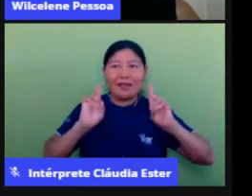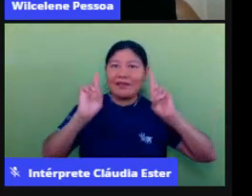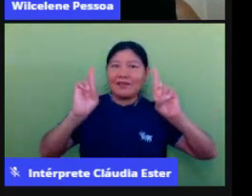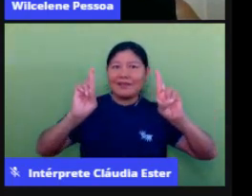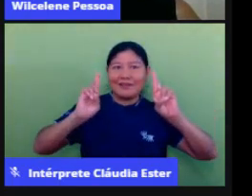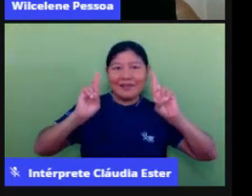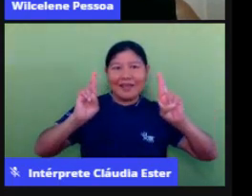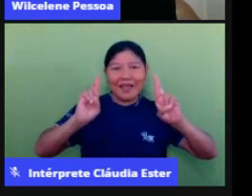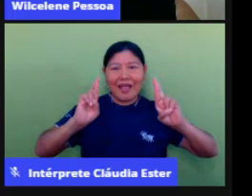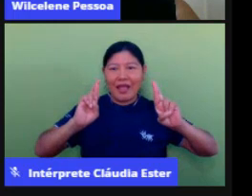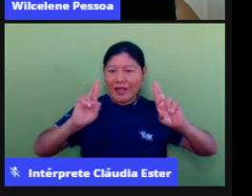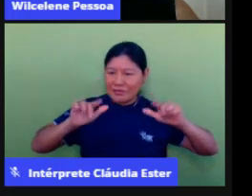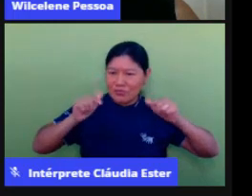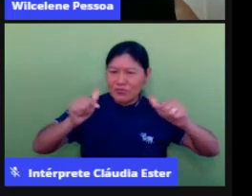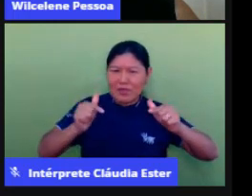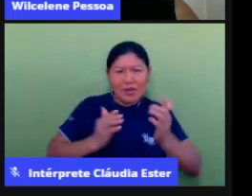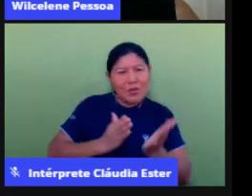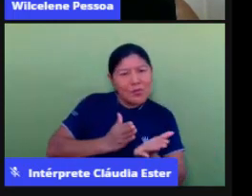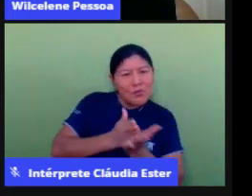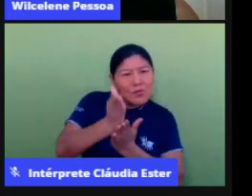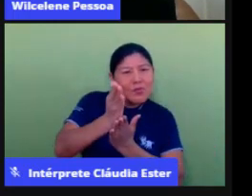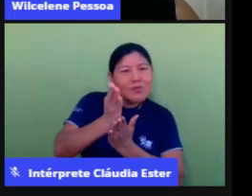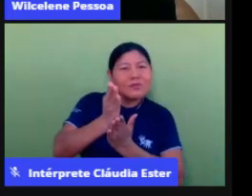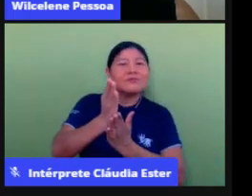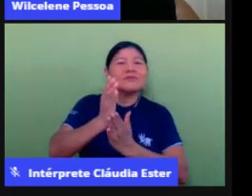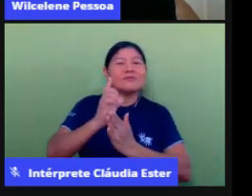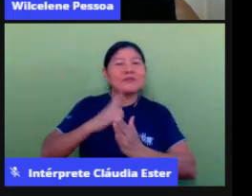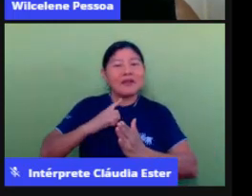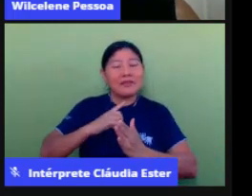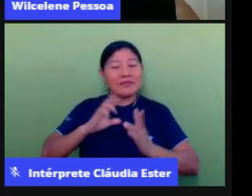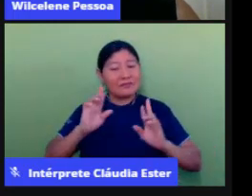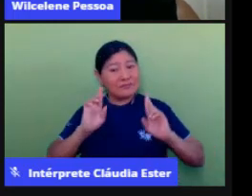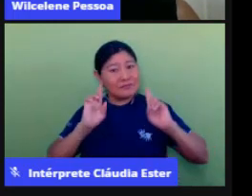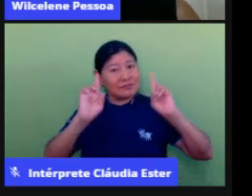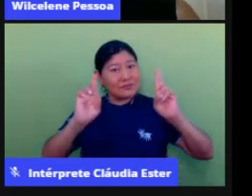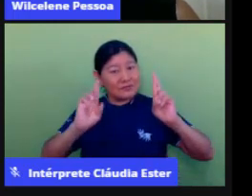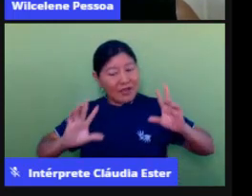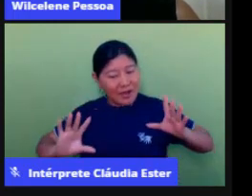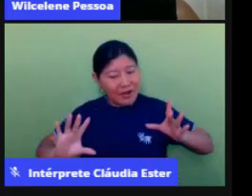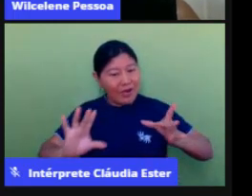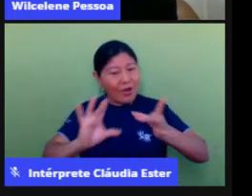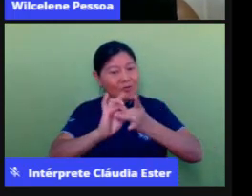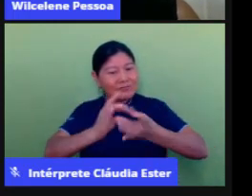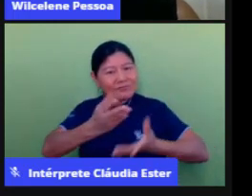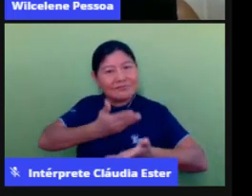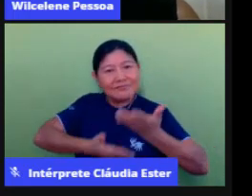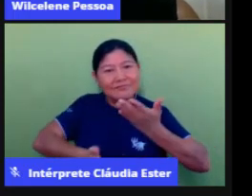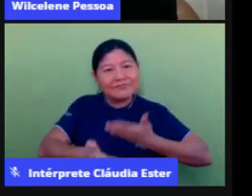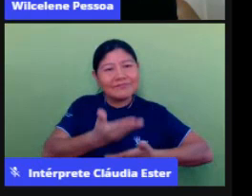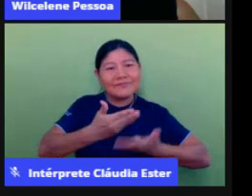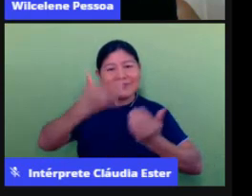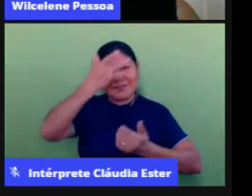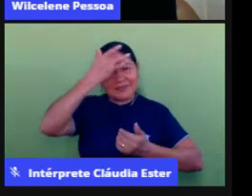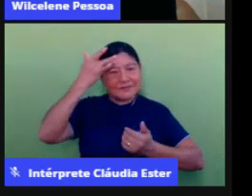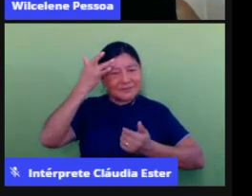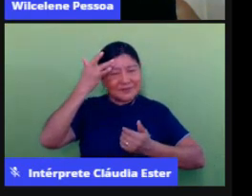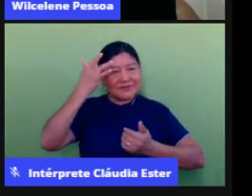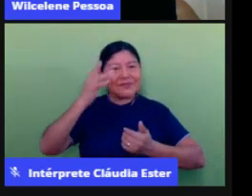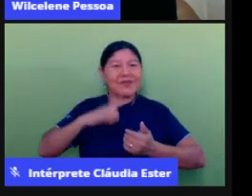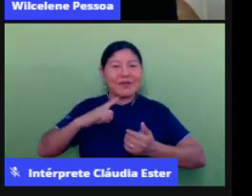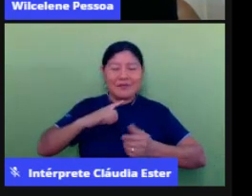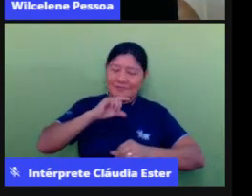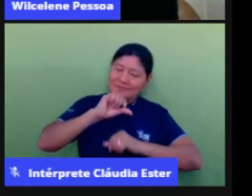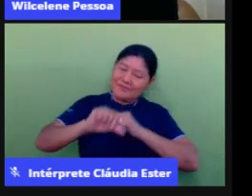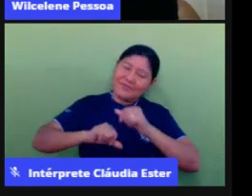levar adiante. Esperançar é juntar-se com outros para fazer de outro modo. E daí